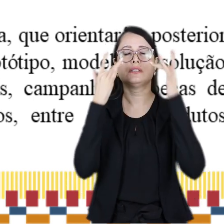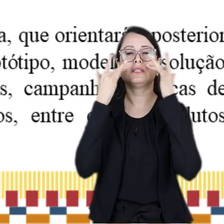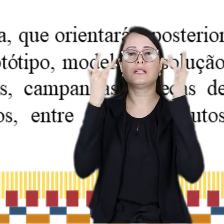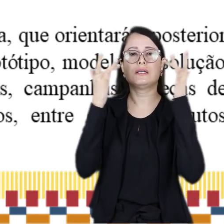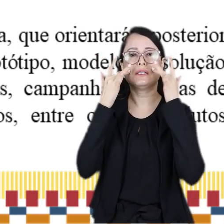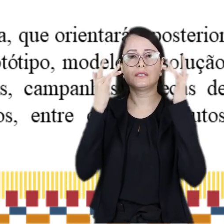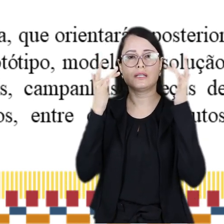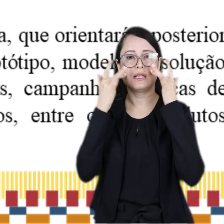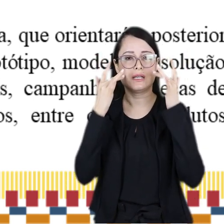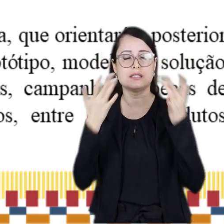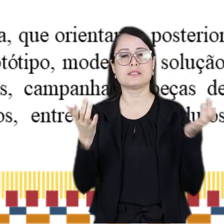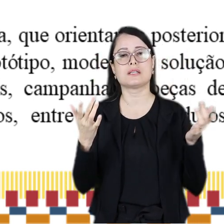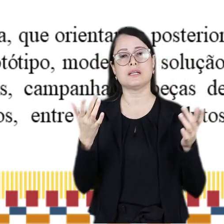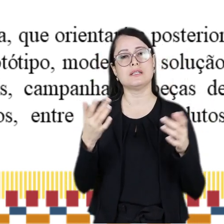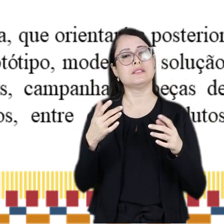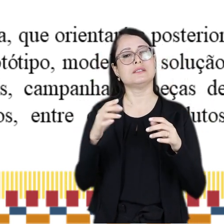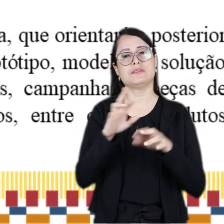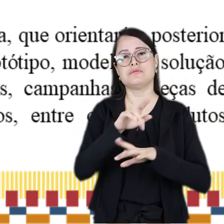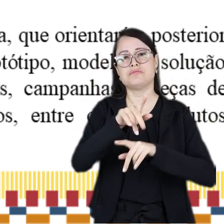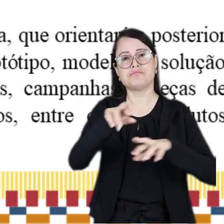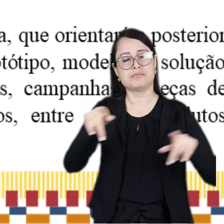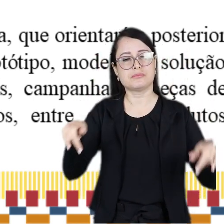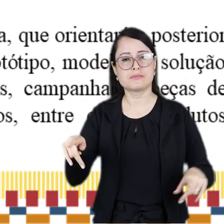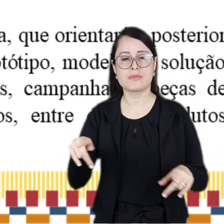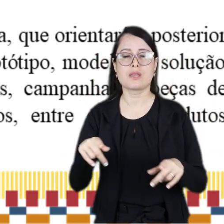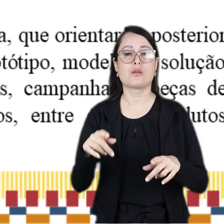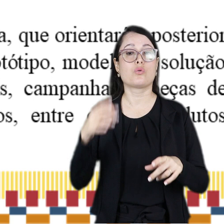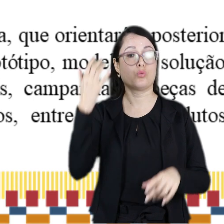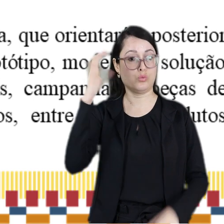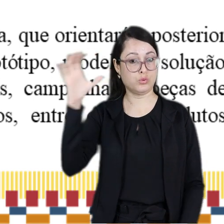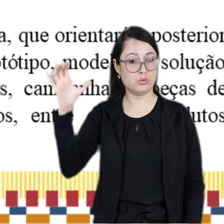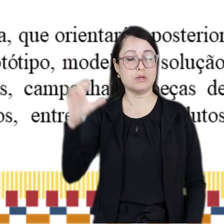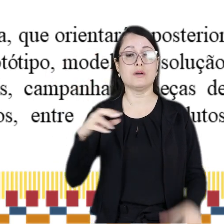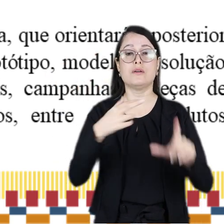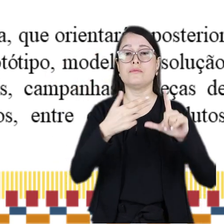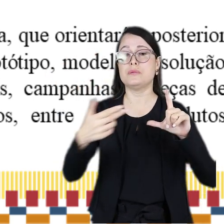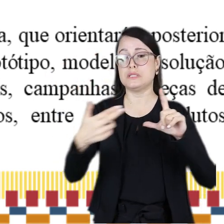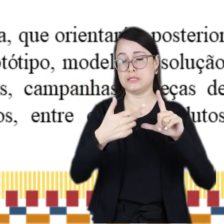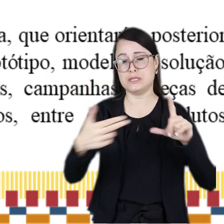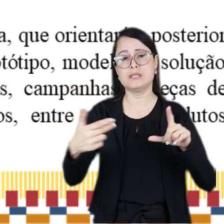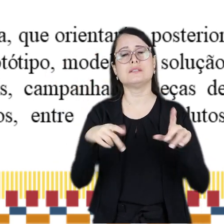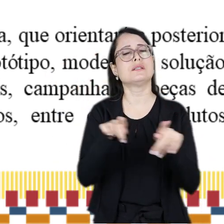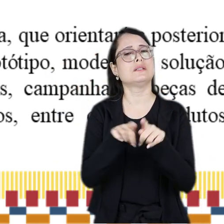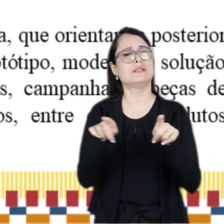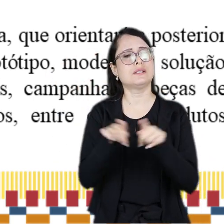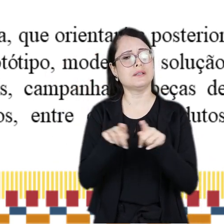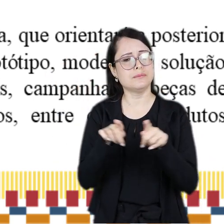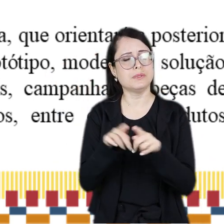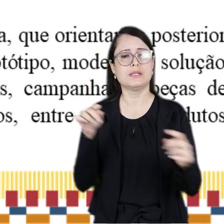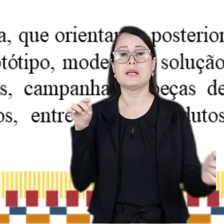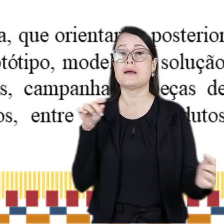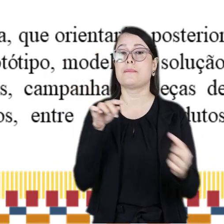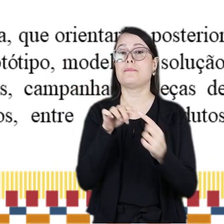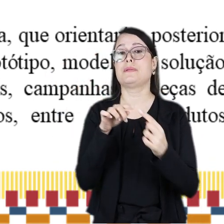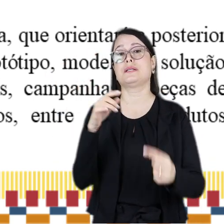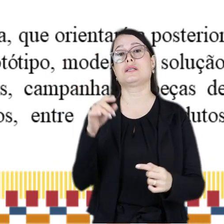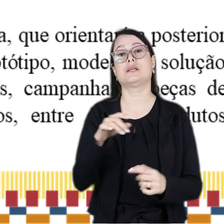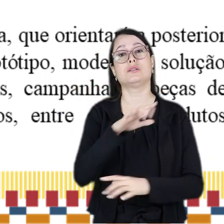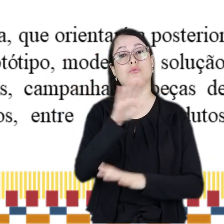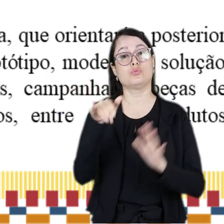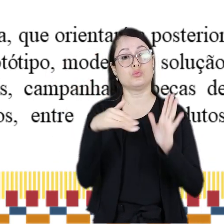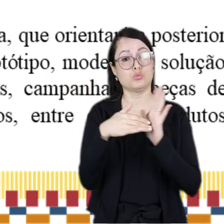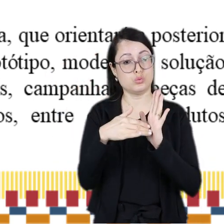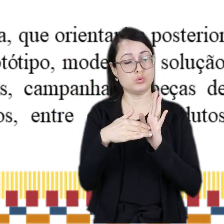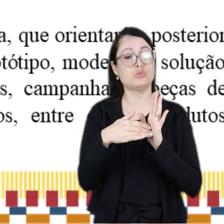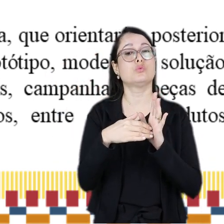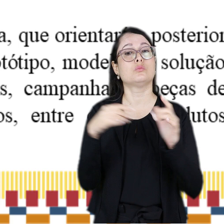e plásticas, culturais, midiáticas e também aplicando cientificamente tudo isso, né? E aí